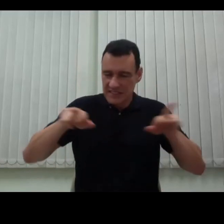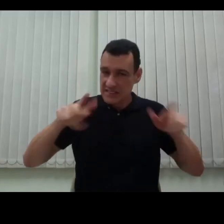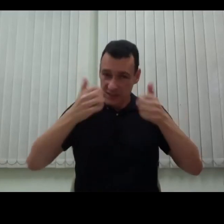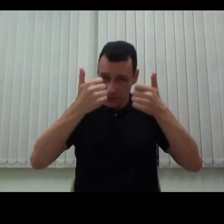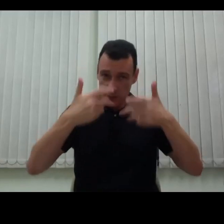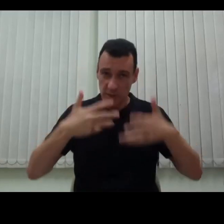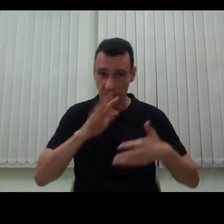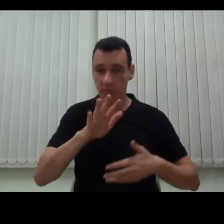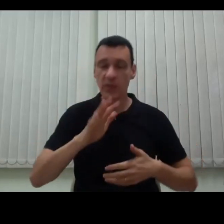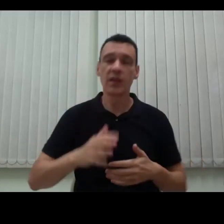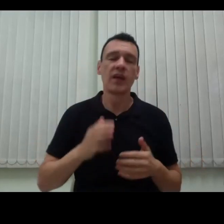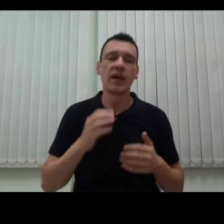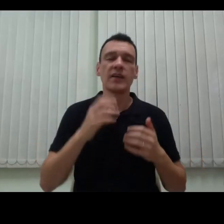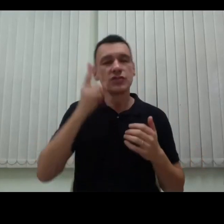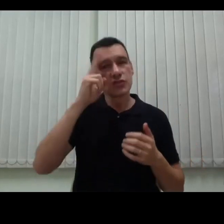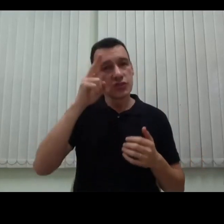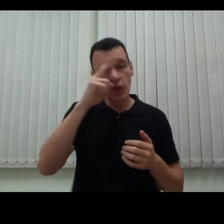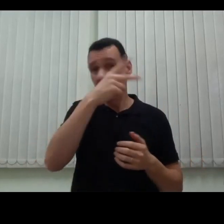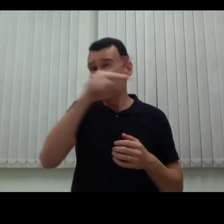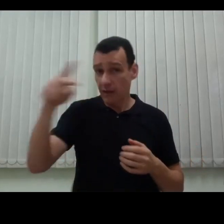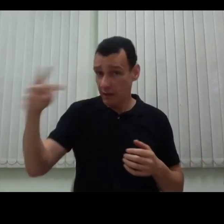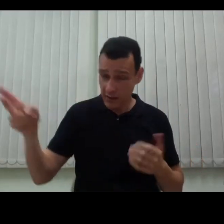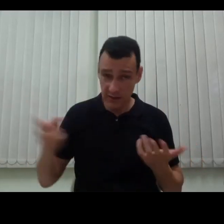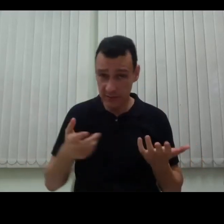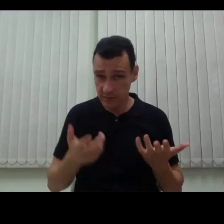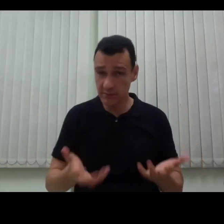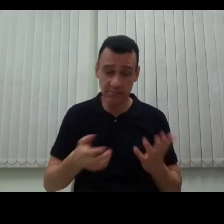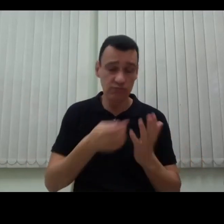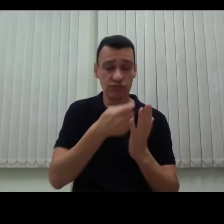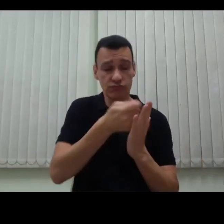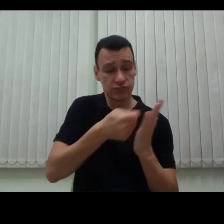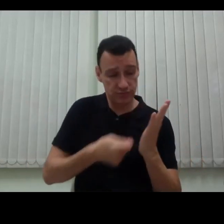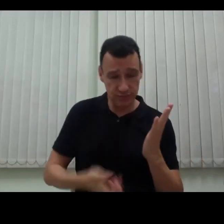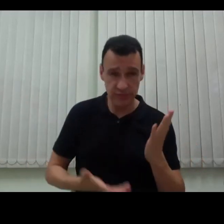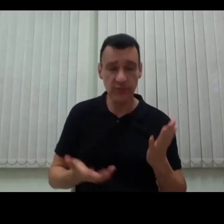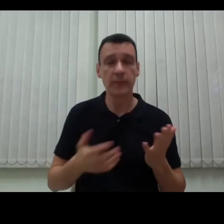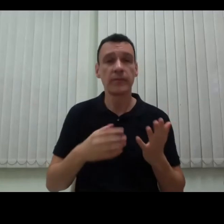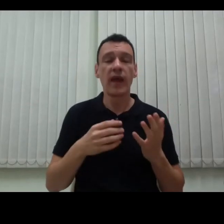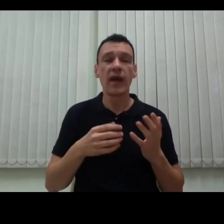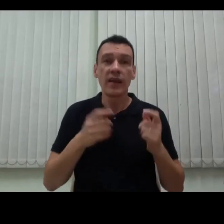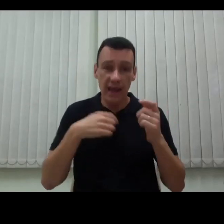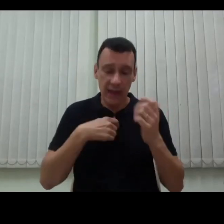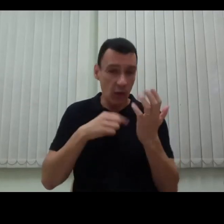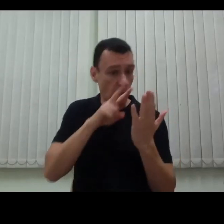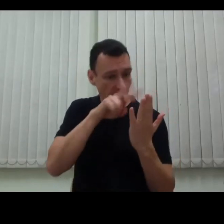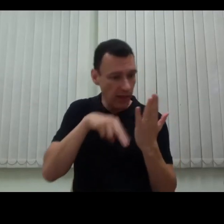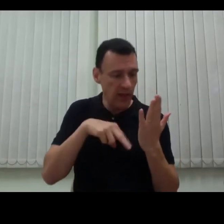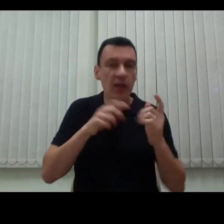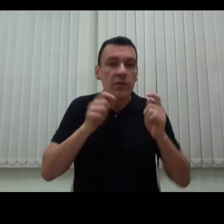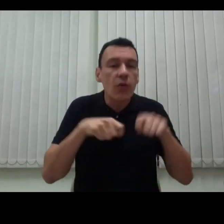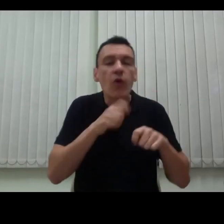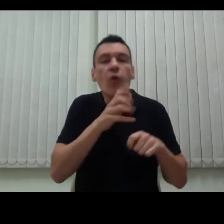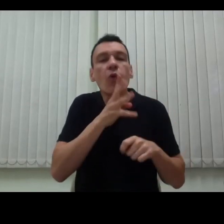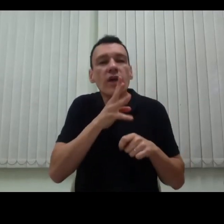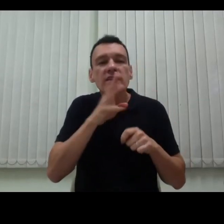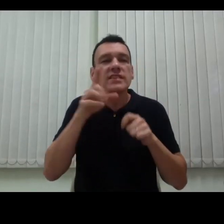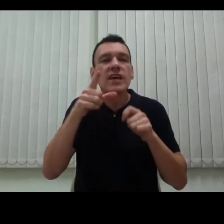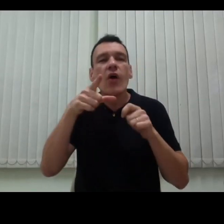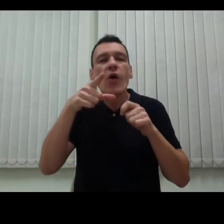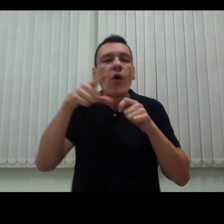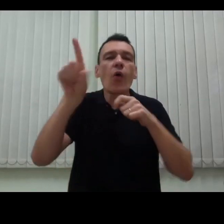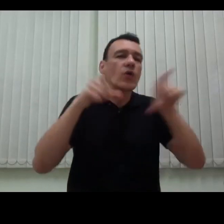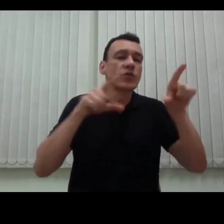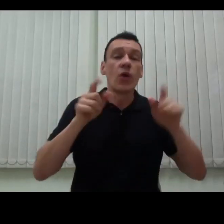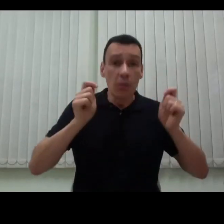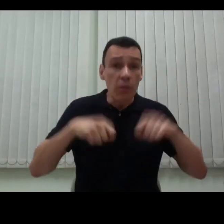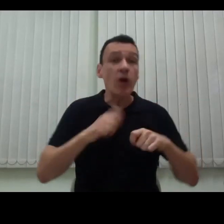que elas trazem, elas nos permitem conhecer uma alteridade, nos permitem nos